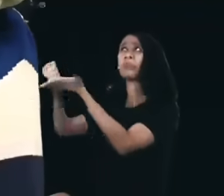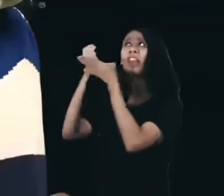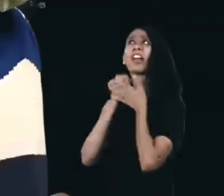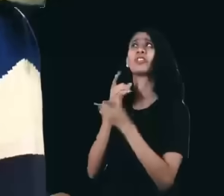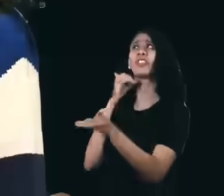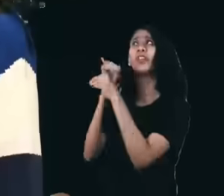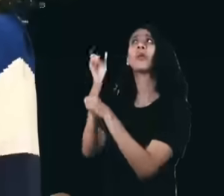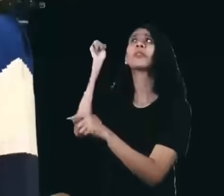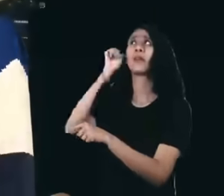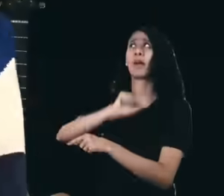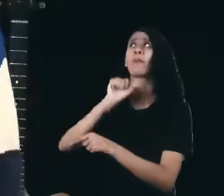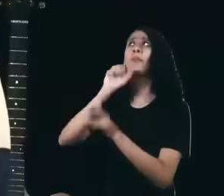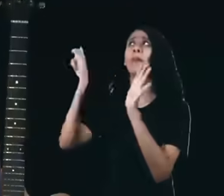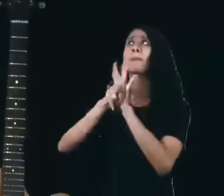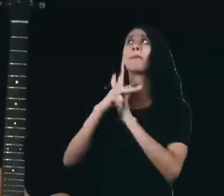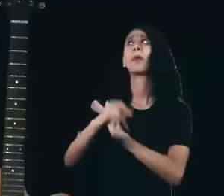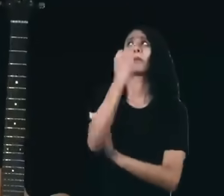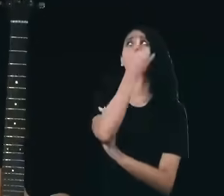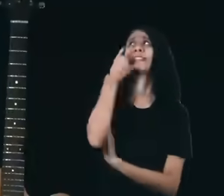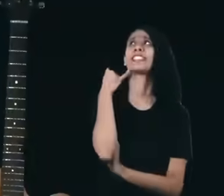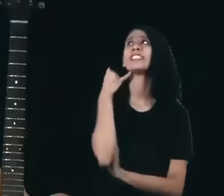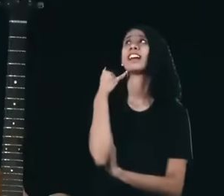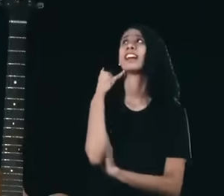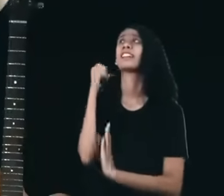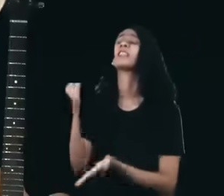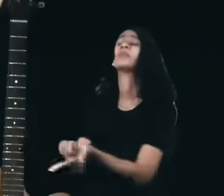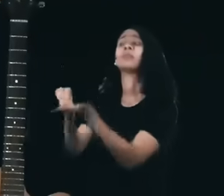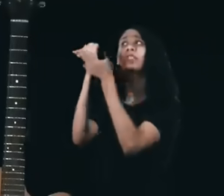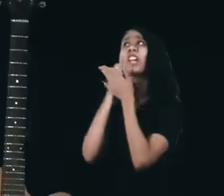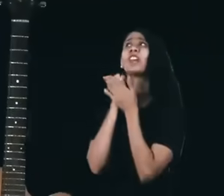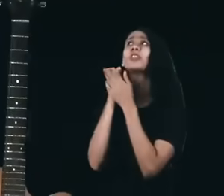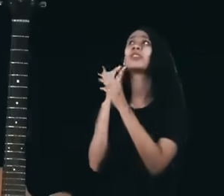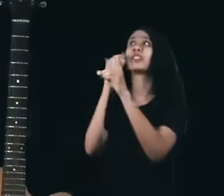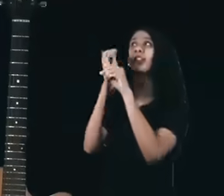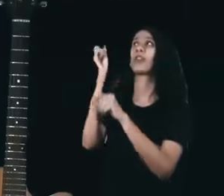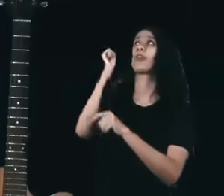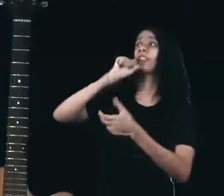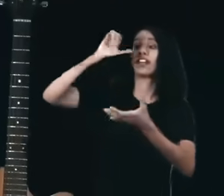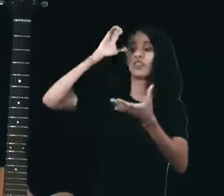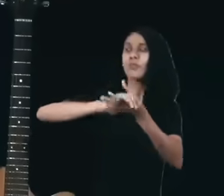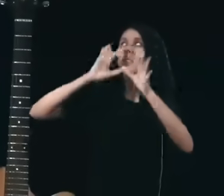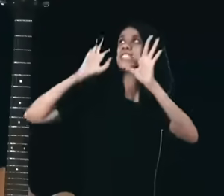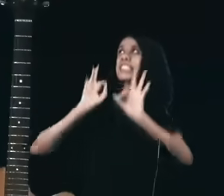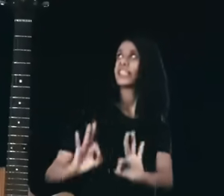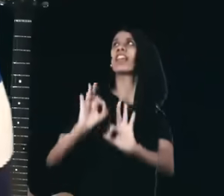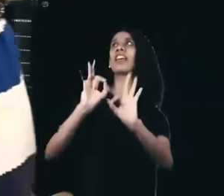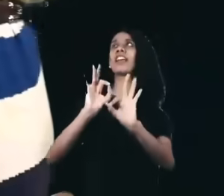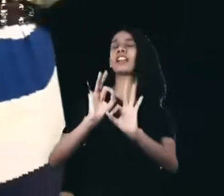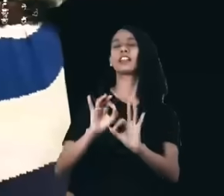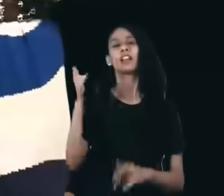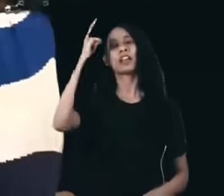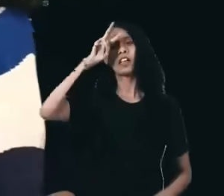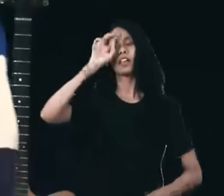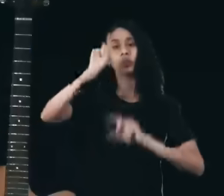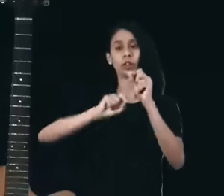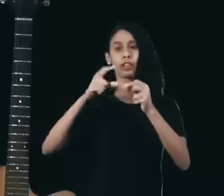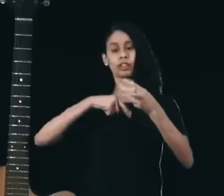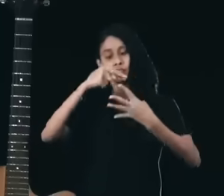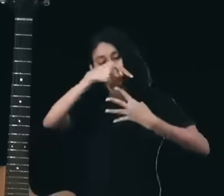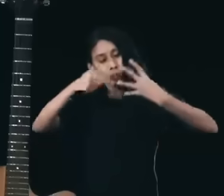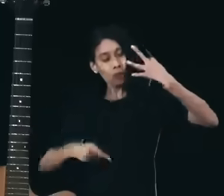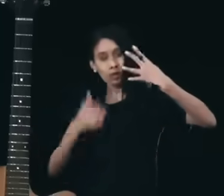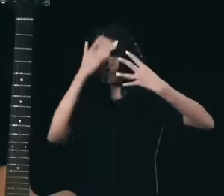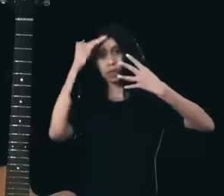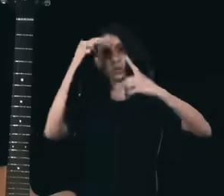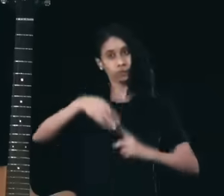para Isaac. Me ajuda a achar a esposa ideal. Essa história tem